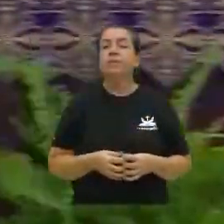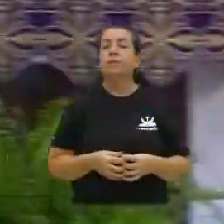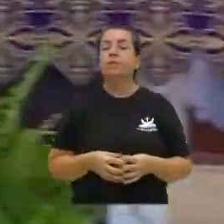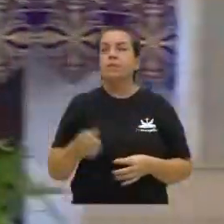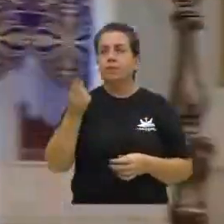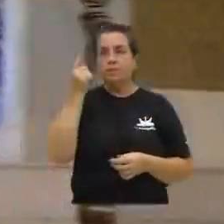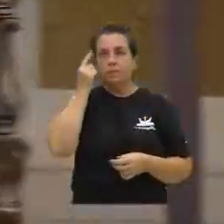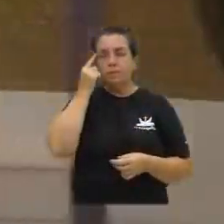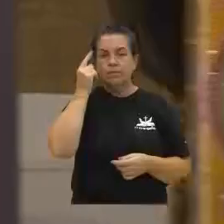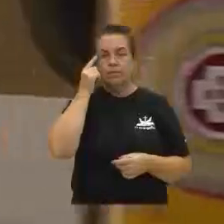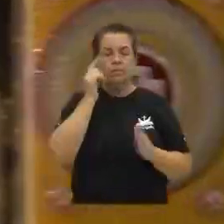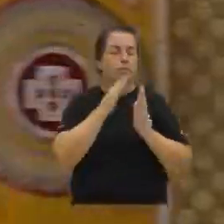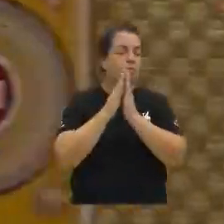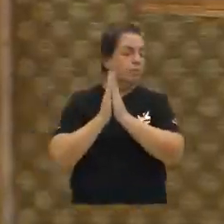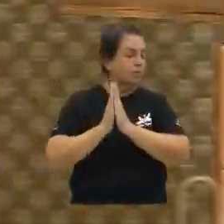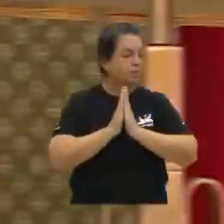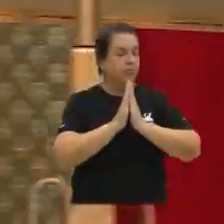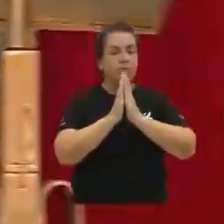meditar, adorar